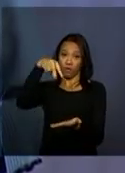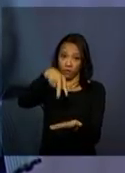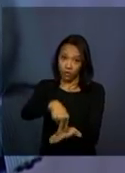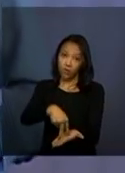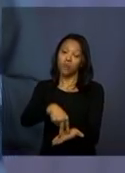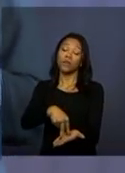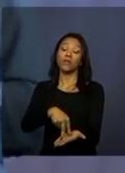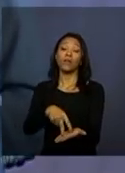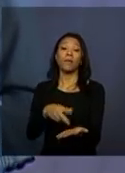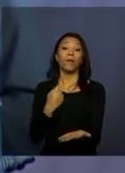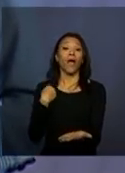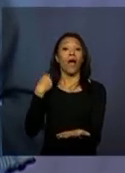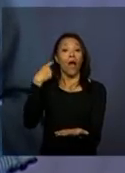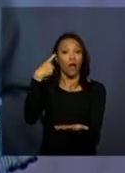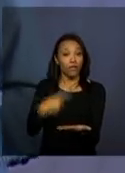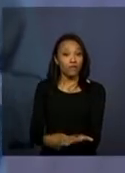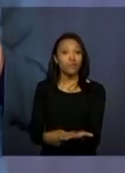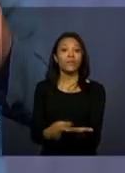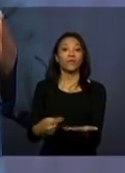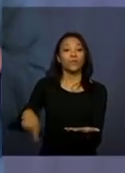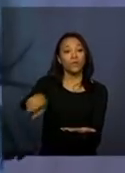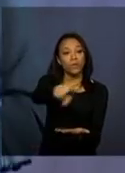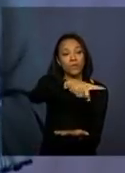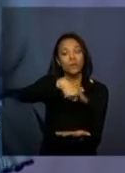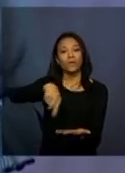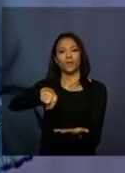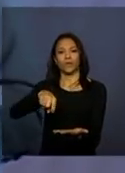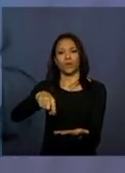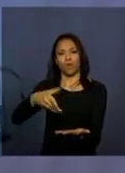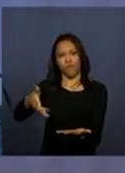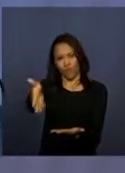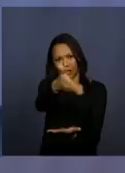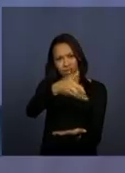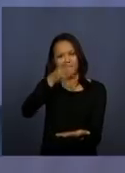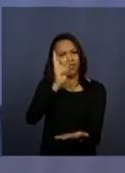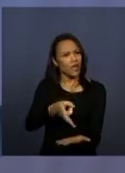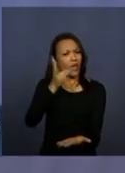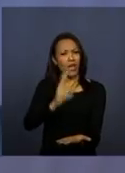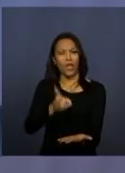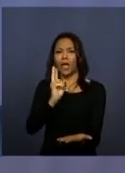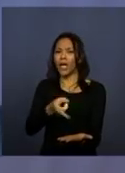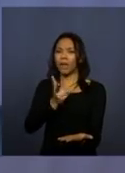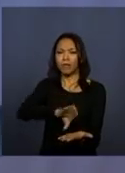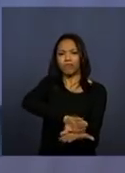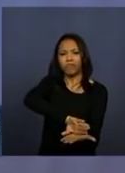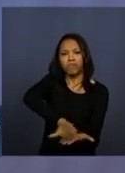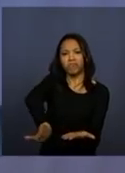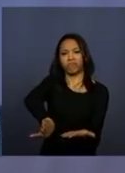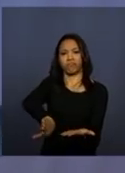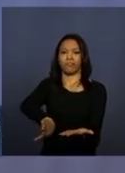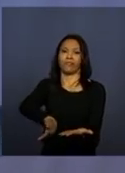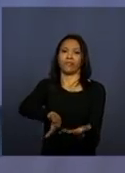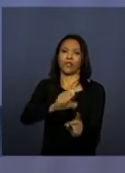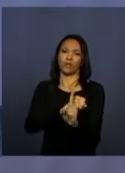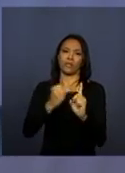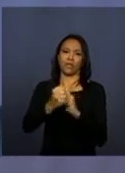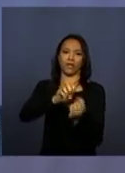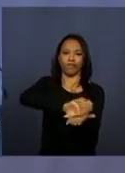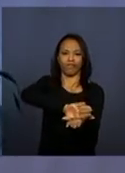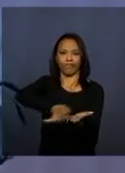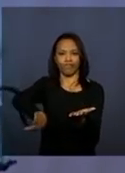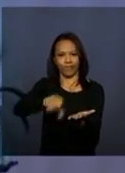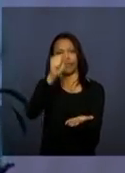compromisso com a população que sempre foi a mais marginalizada do nosso país. E